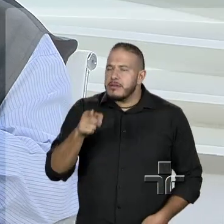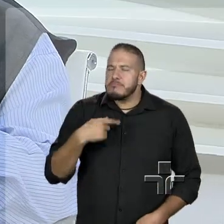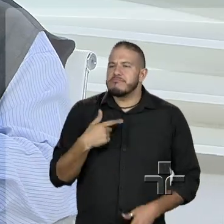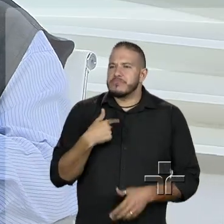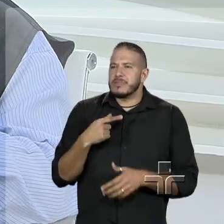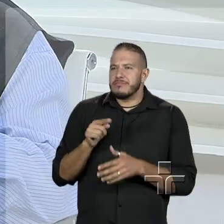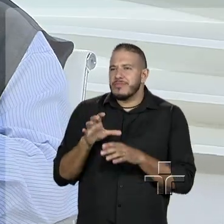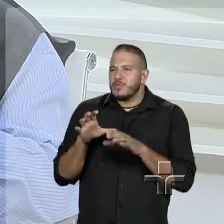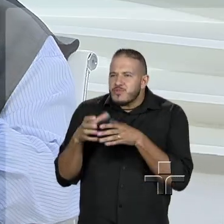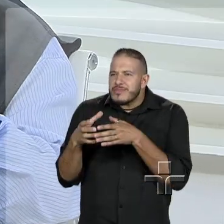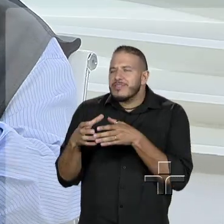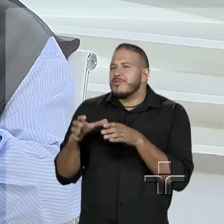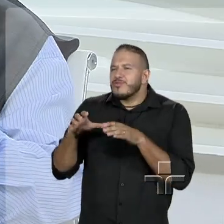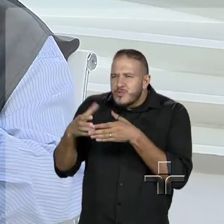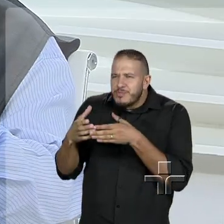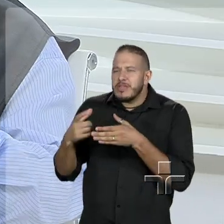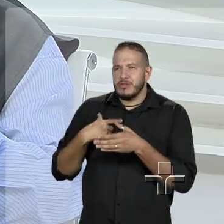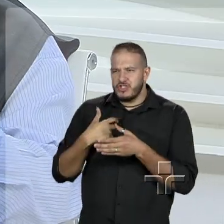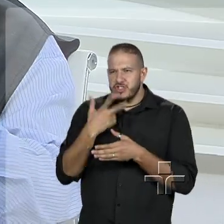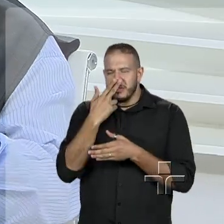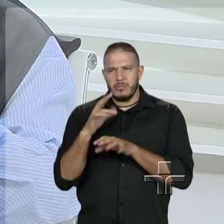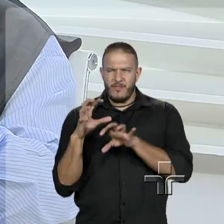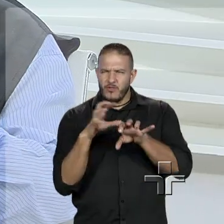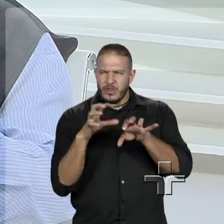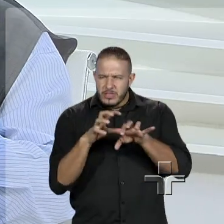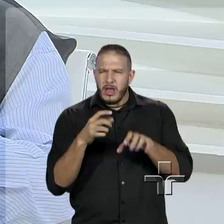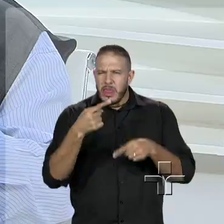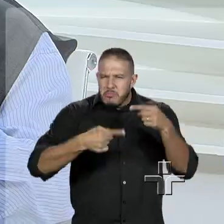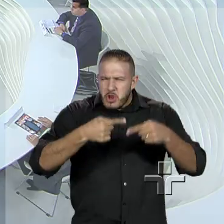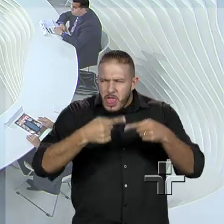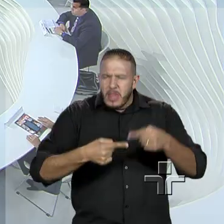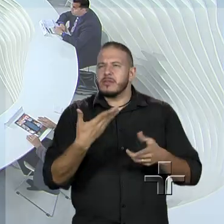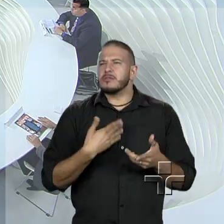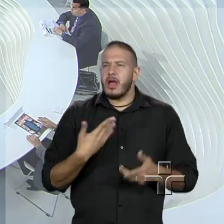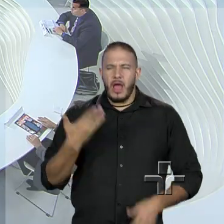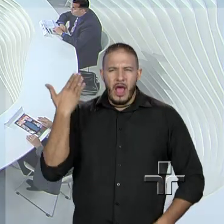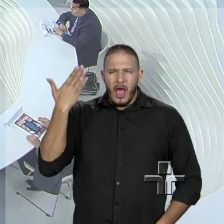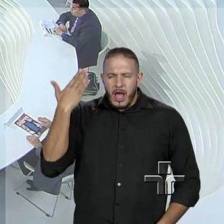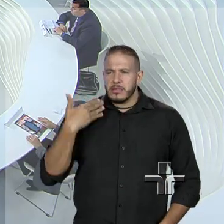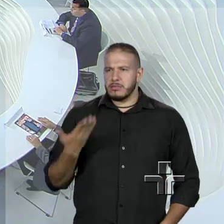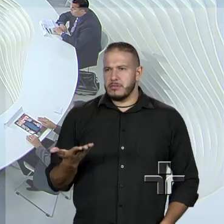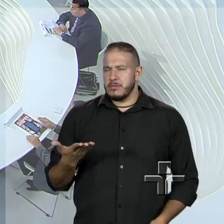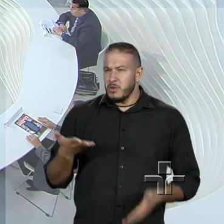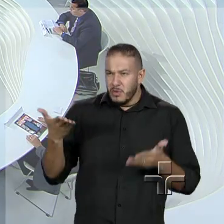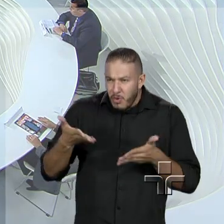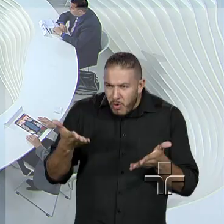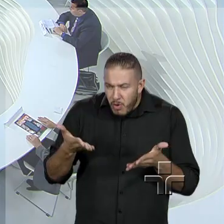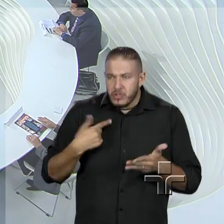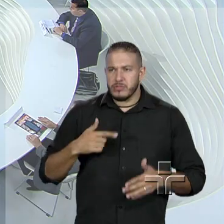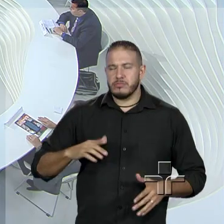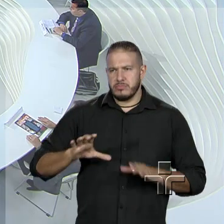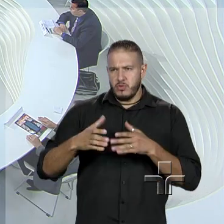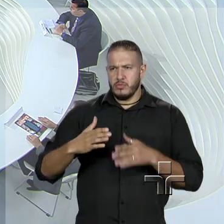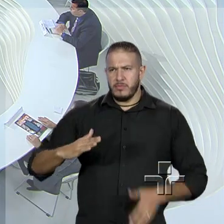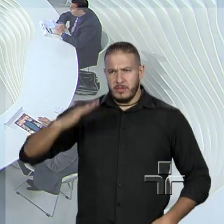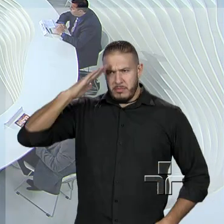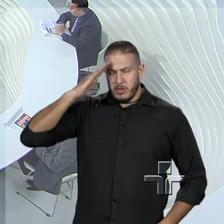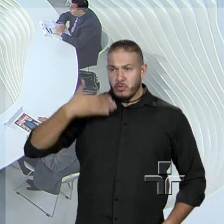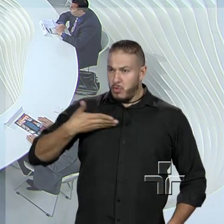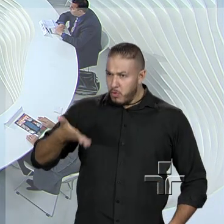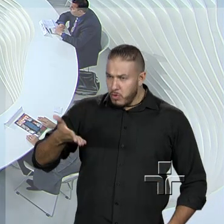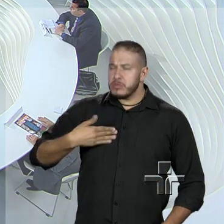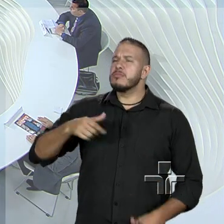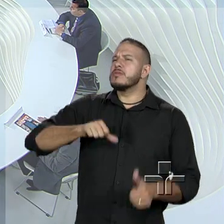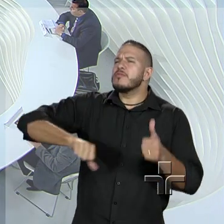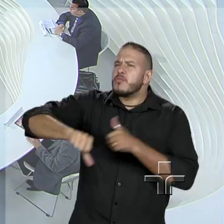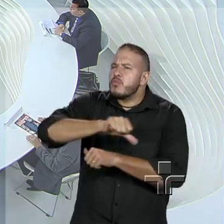turminha e tinham influência na política. Nada. Hoje, as Forças Armadas se transformaram